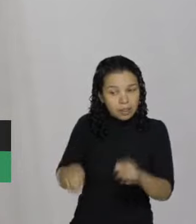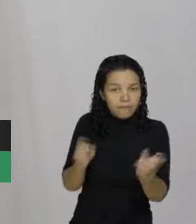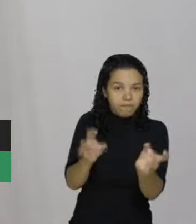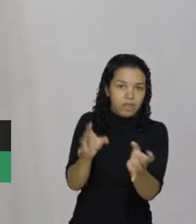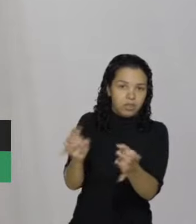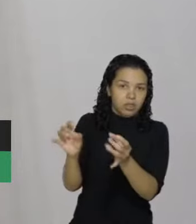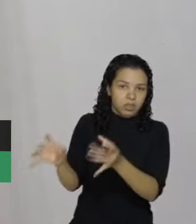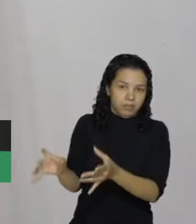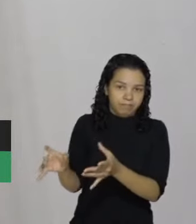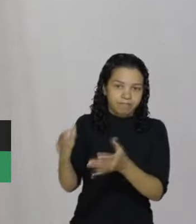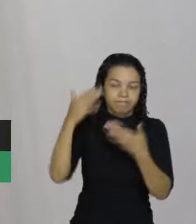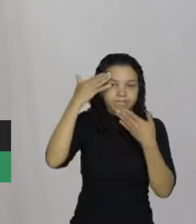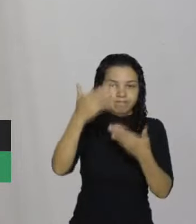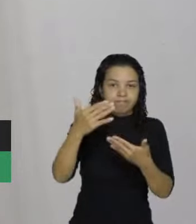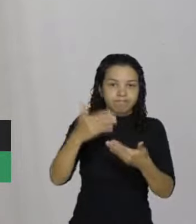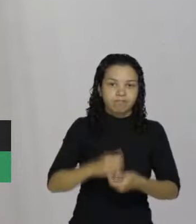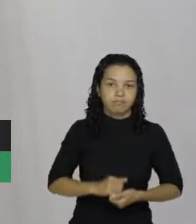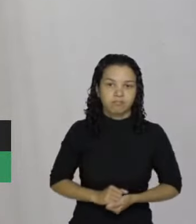produto. Obrigado, presidente.